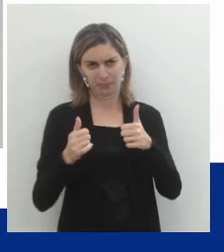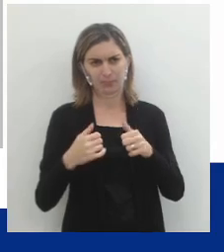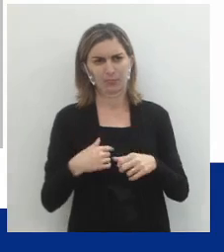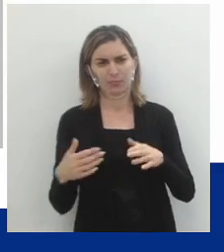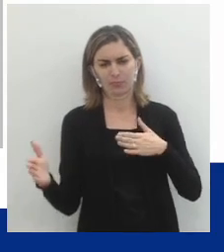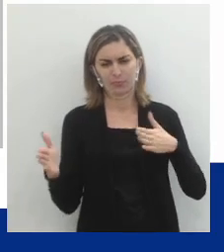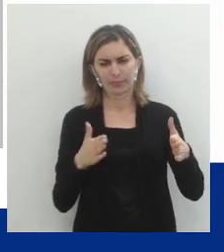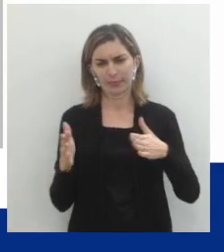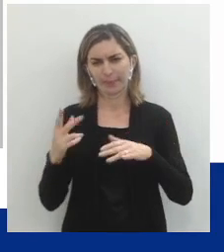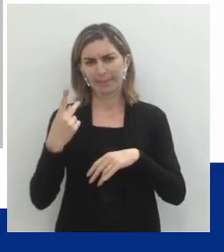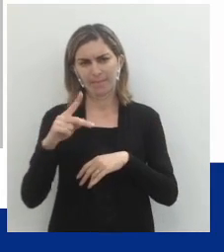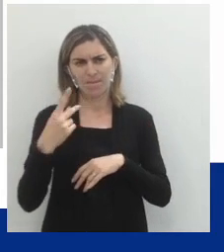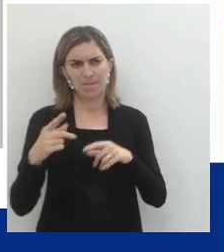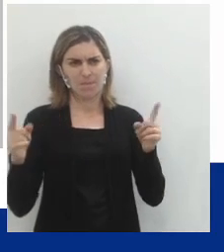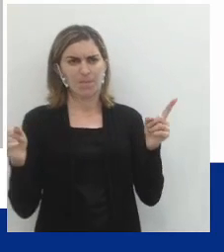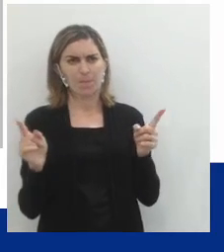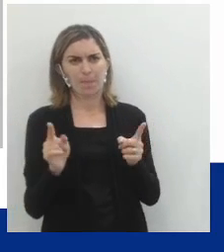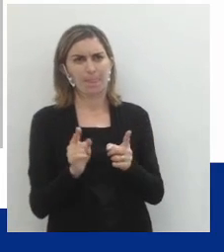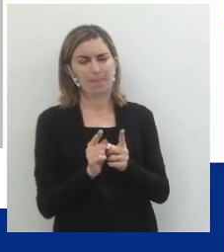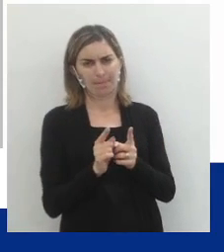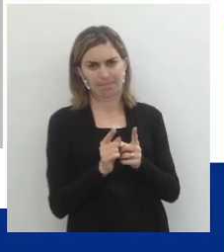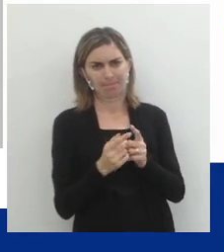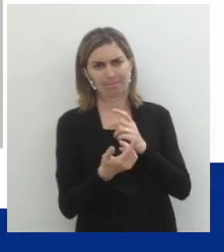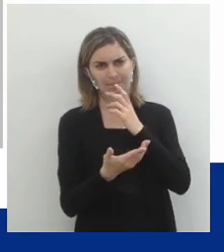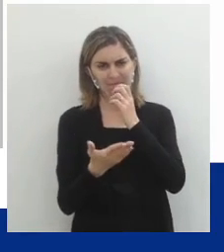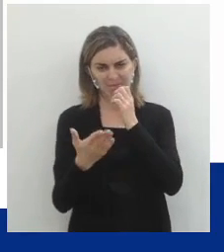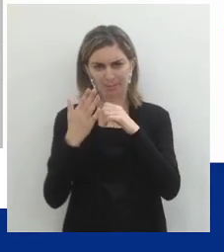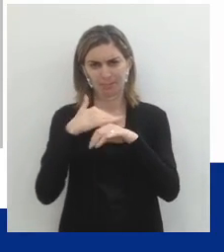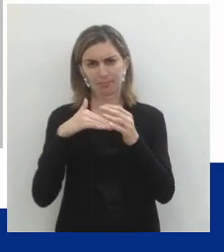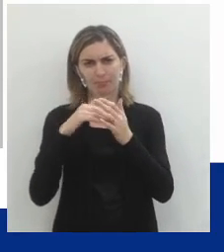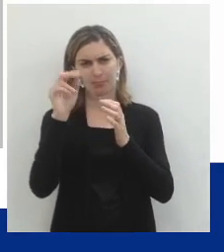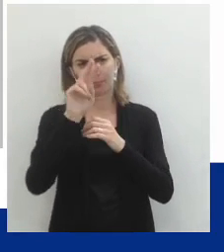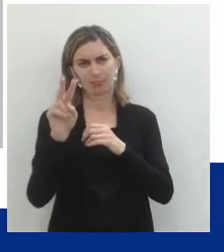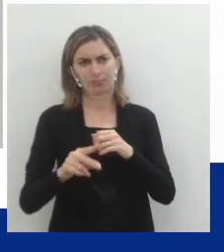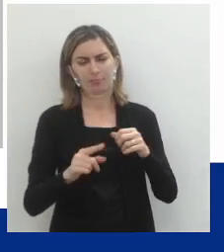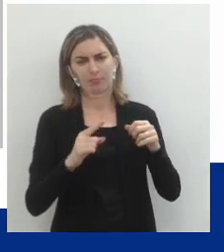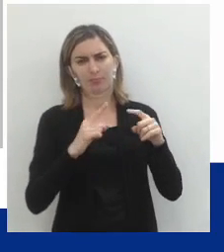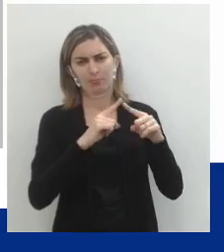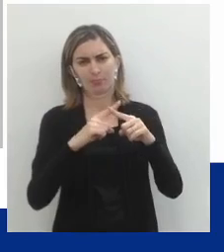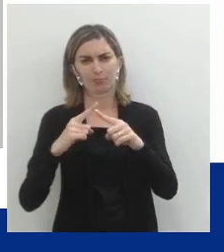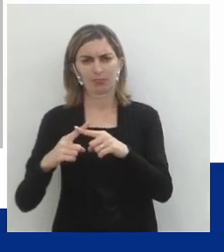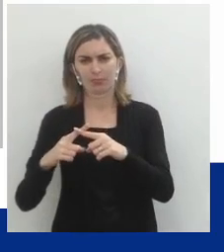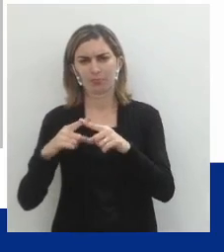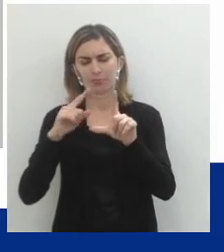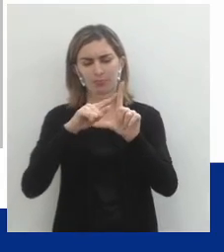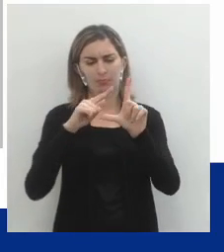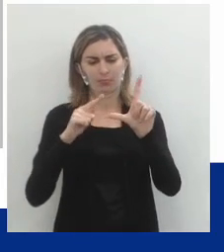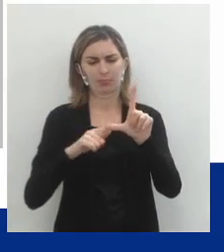o período dela que foi reduzido. Opa! Toda vez que eu multiplico um ângulo por